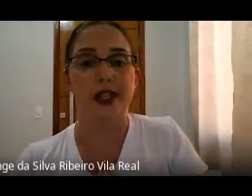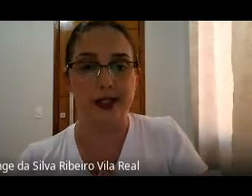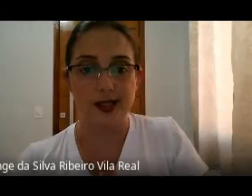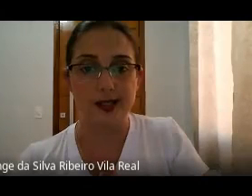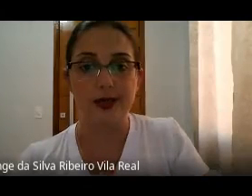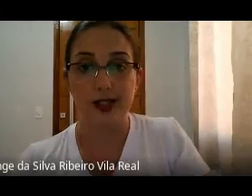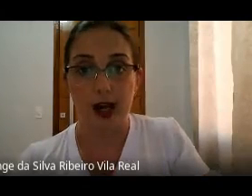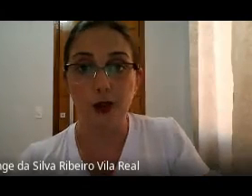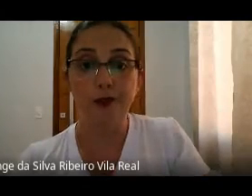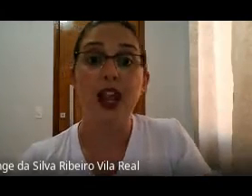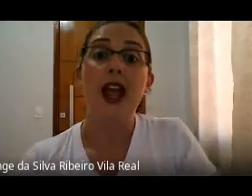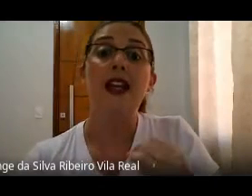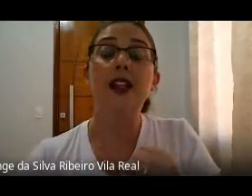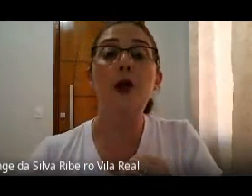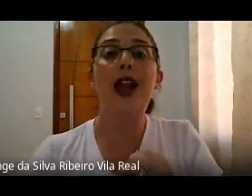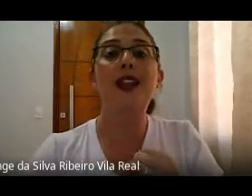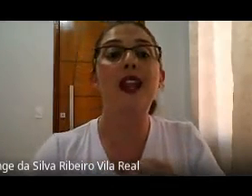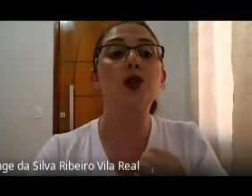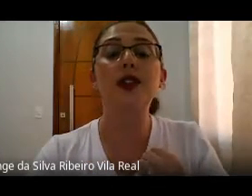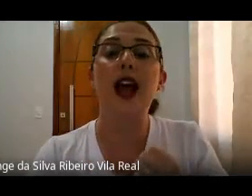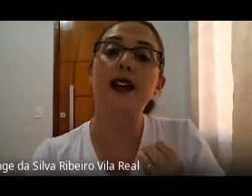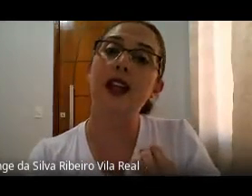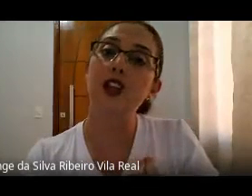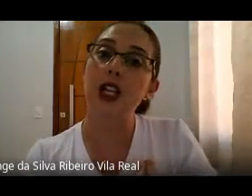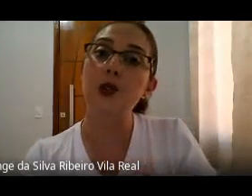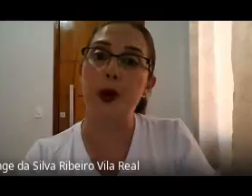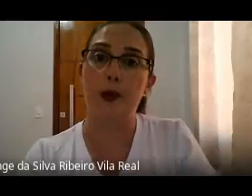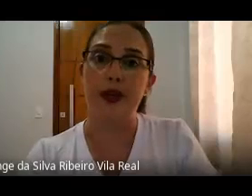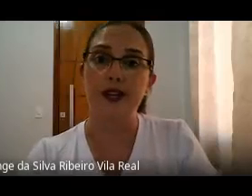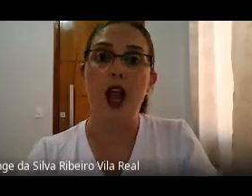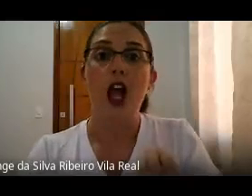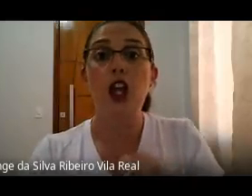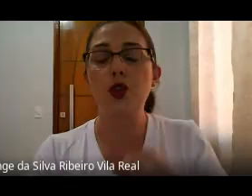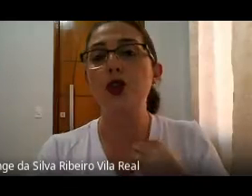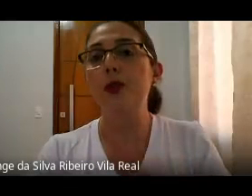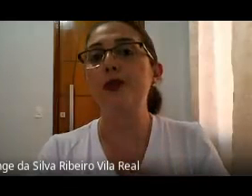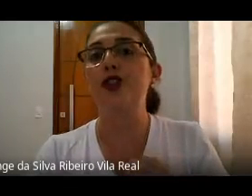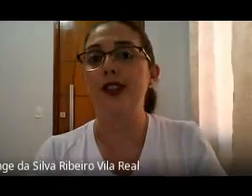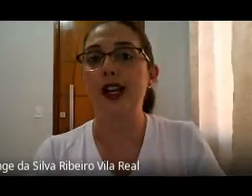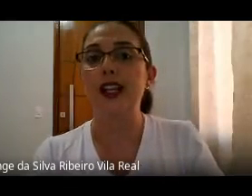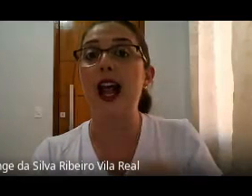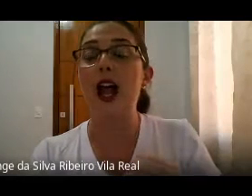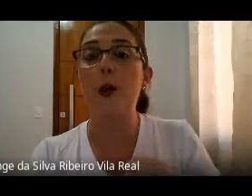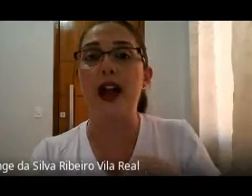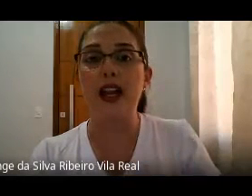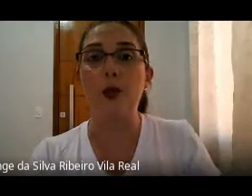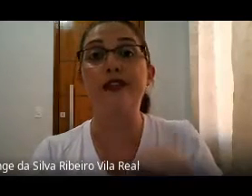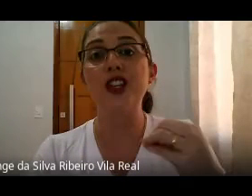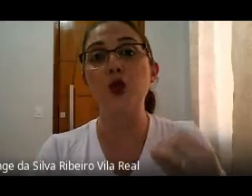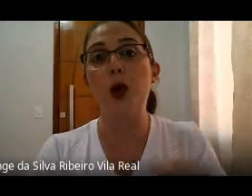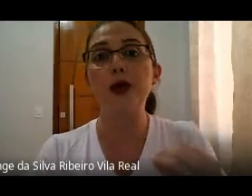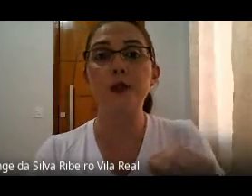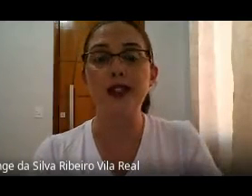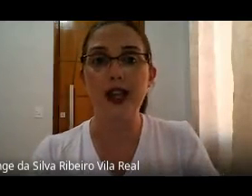algumas mudanças, certo? Então, ela tem as suas características próprias. Nós costumamos dizer que ela é uma